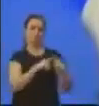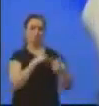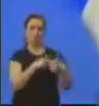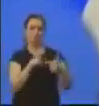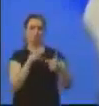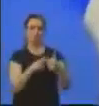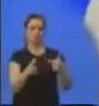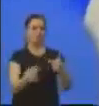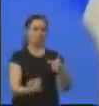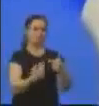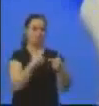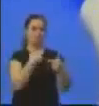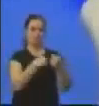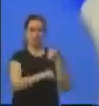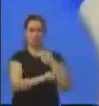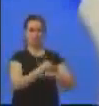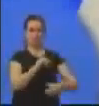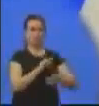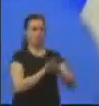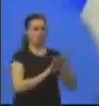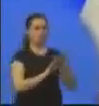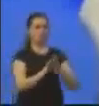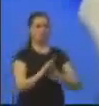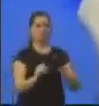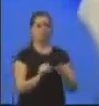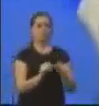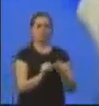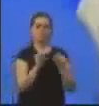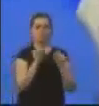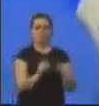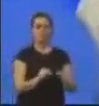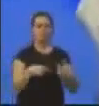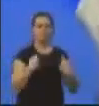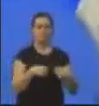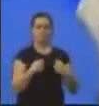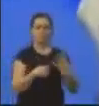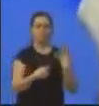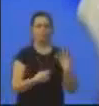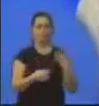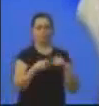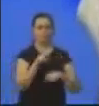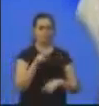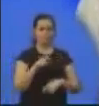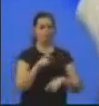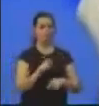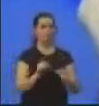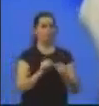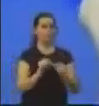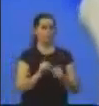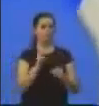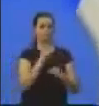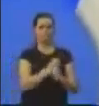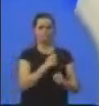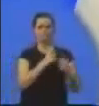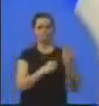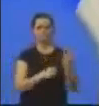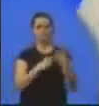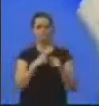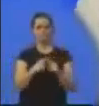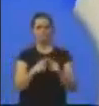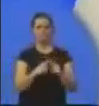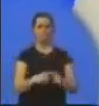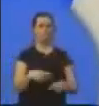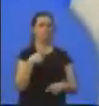divisão, porque não posso alterar nada. Então, o que eu fiz? Eu preciso do 4x. Então, eu coloquei multiplicado por 4x,